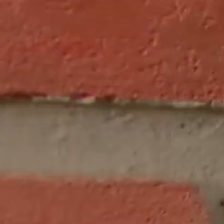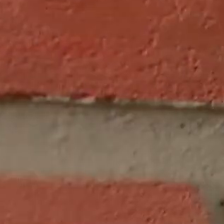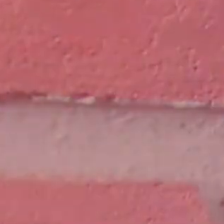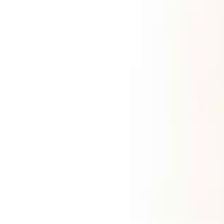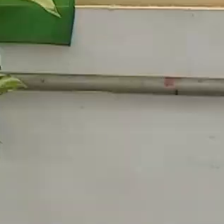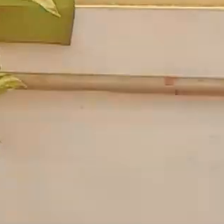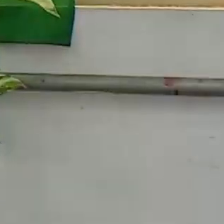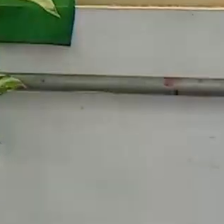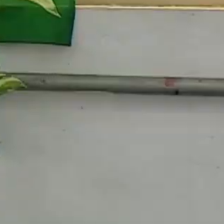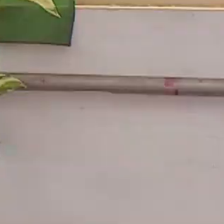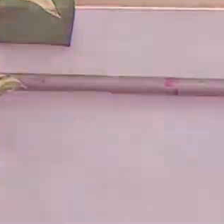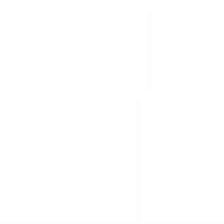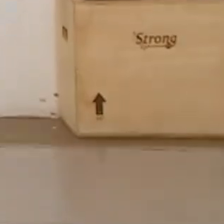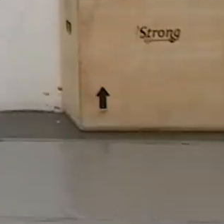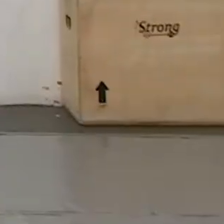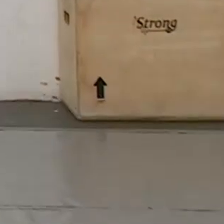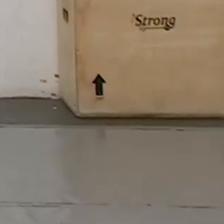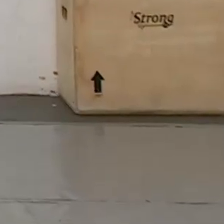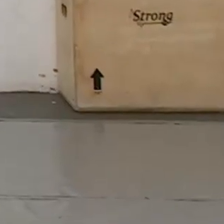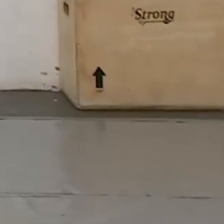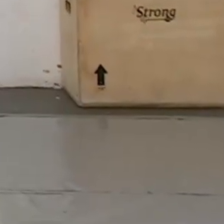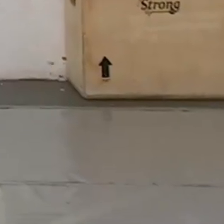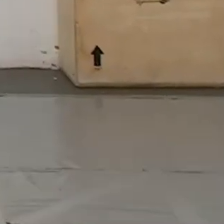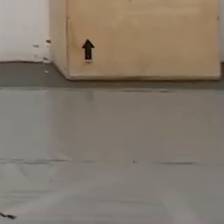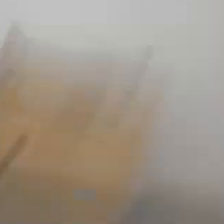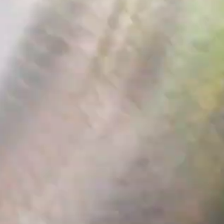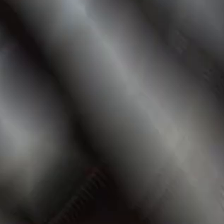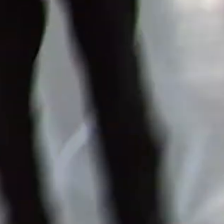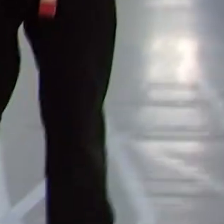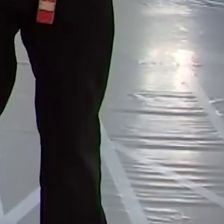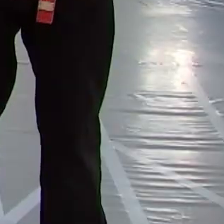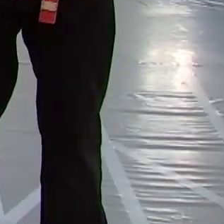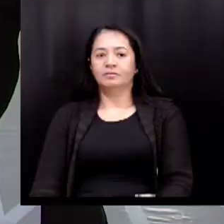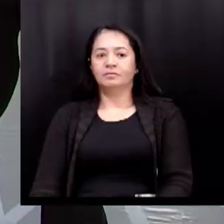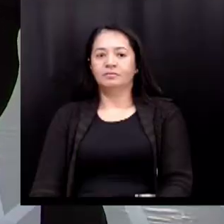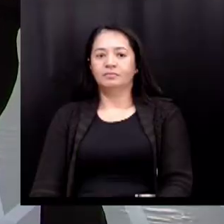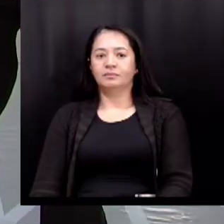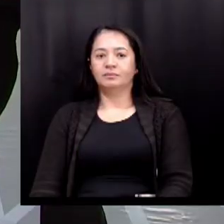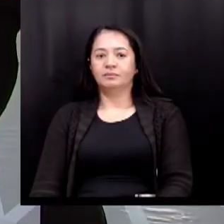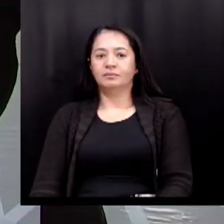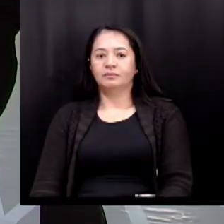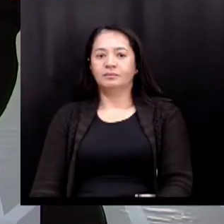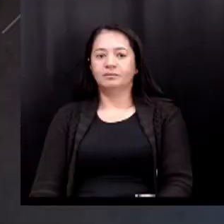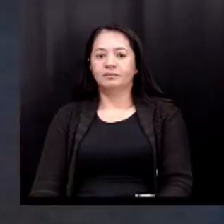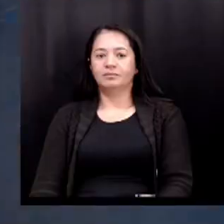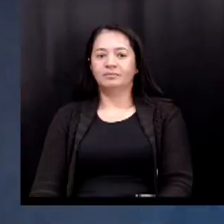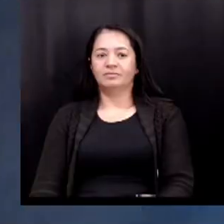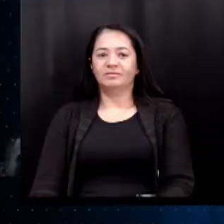Olha o esporte aí!